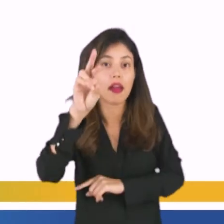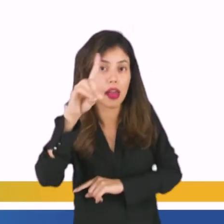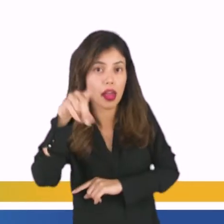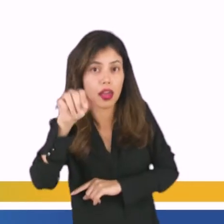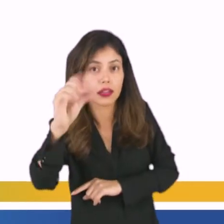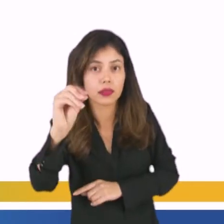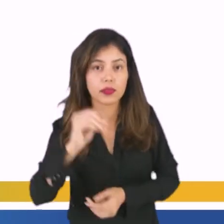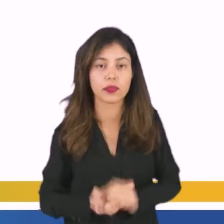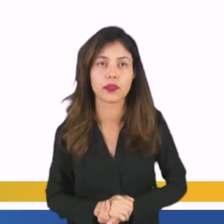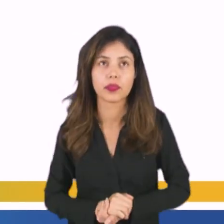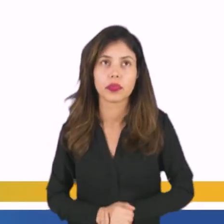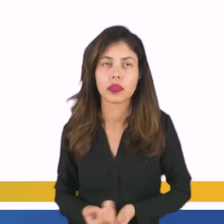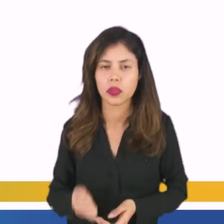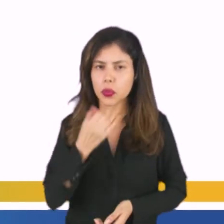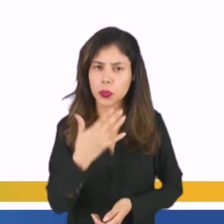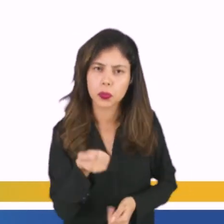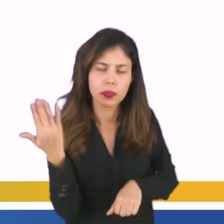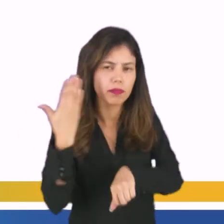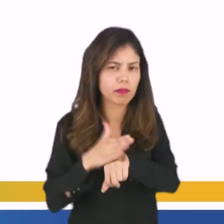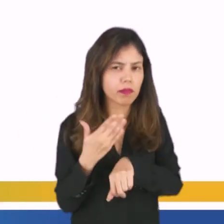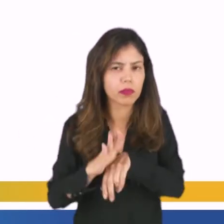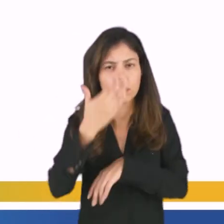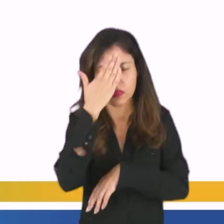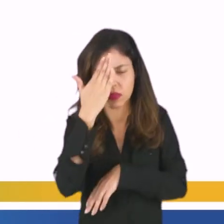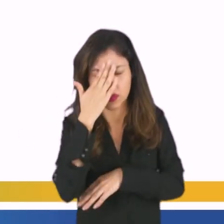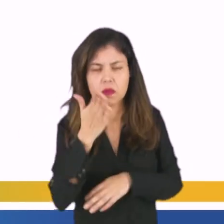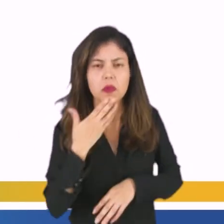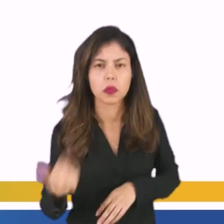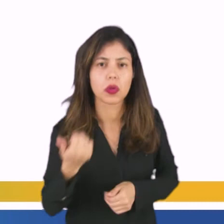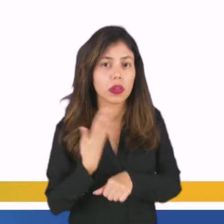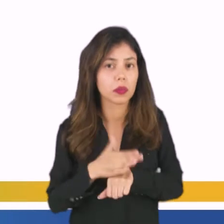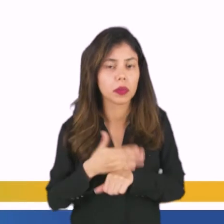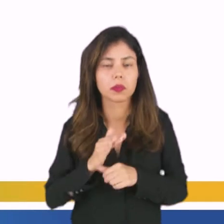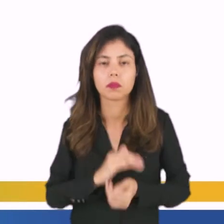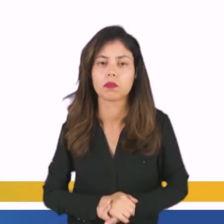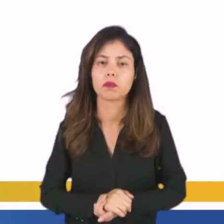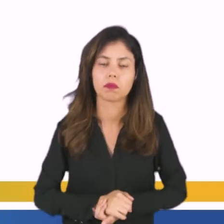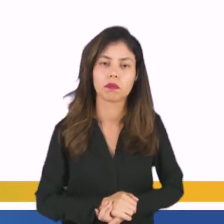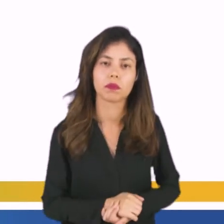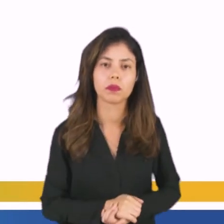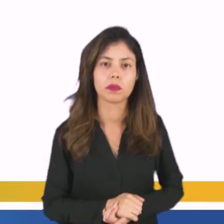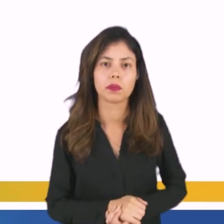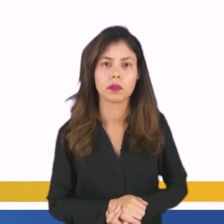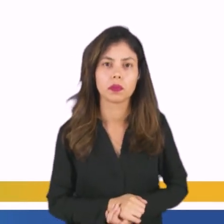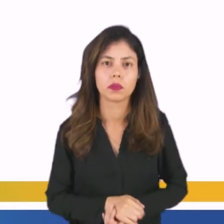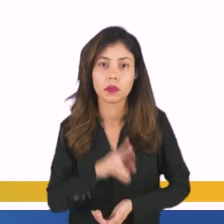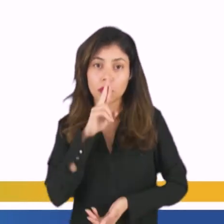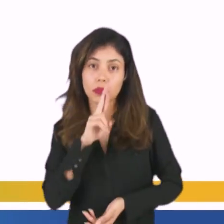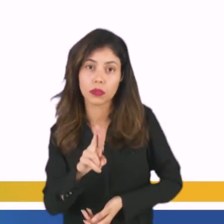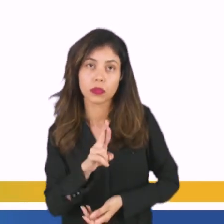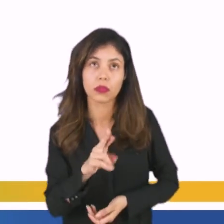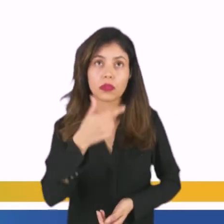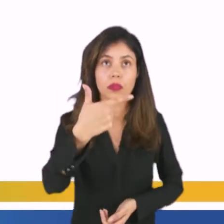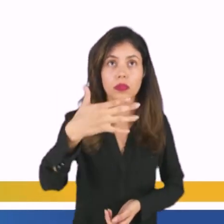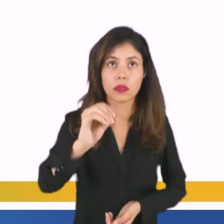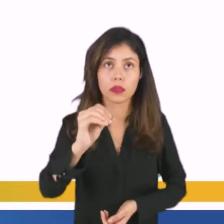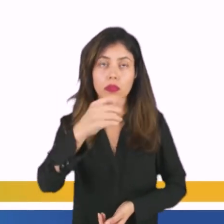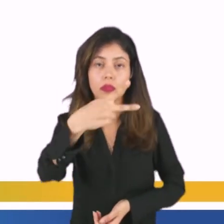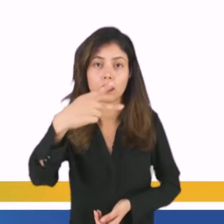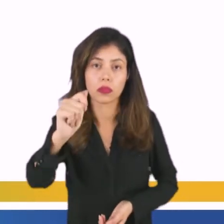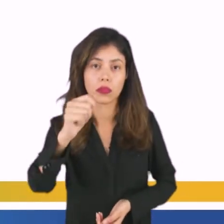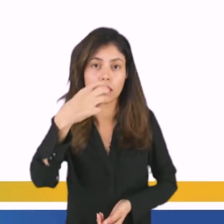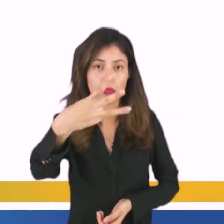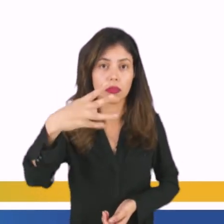bem? Vamos a um exercitando para você ver isso na prática. Então, calcule o 20º termo